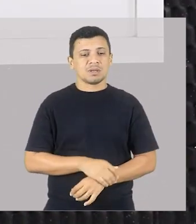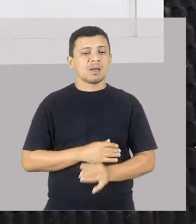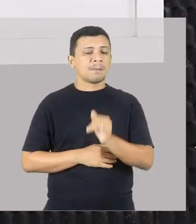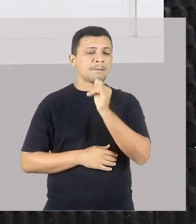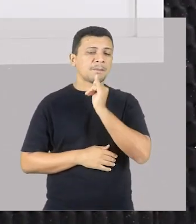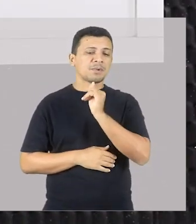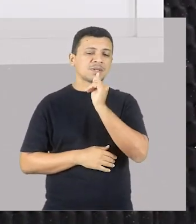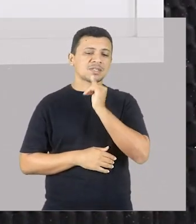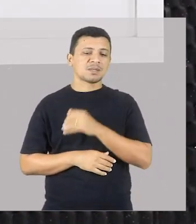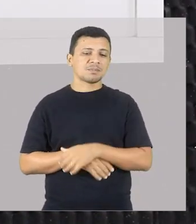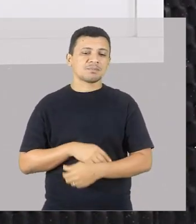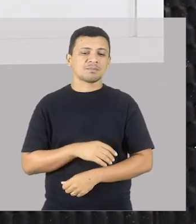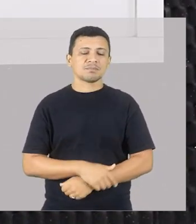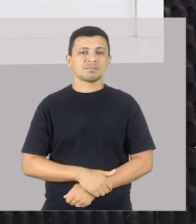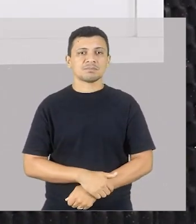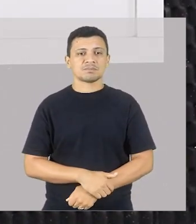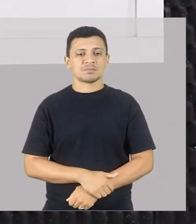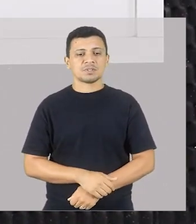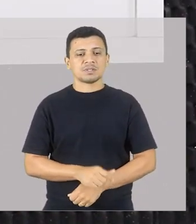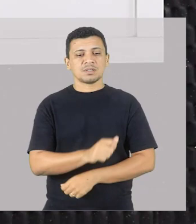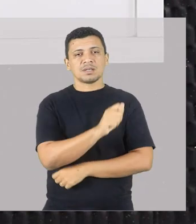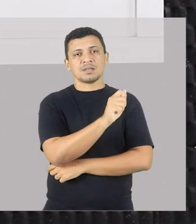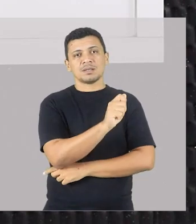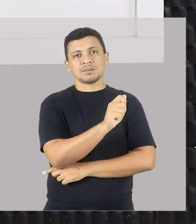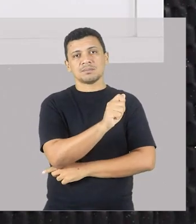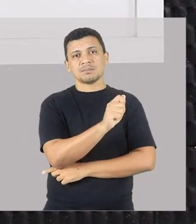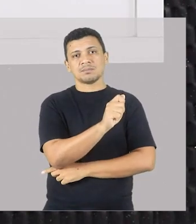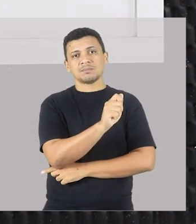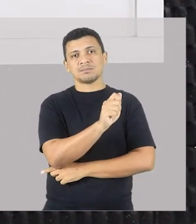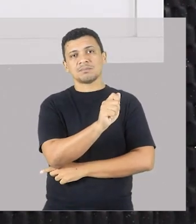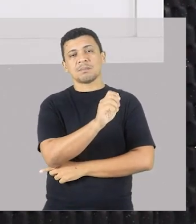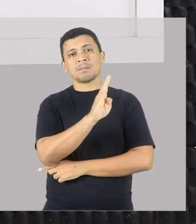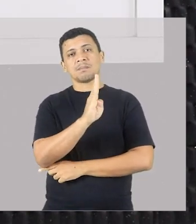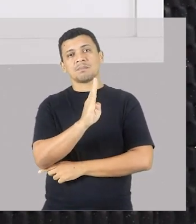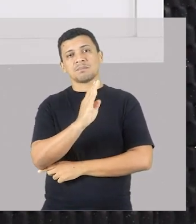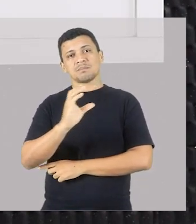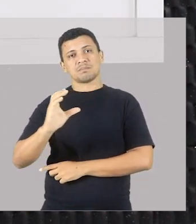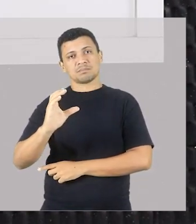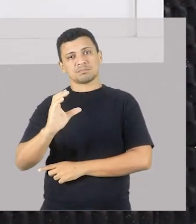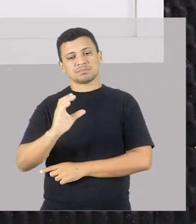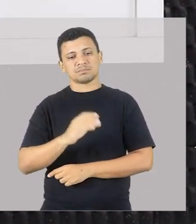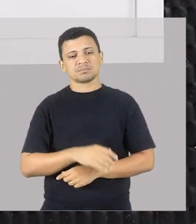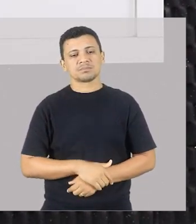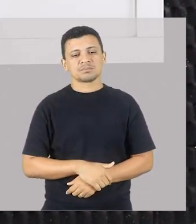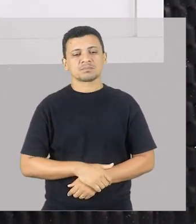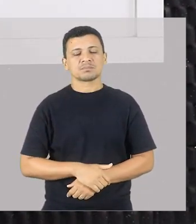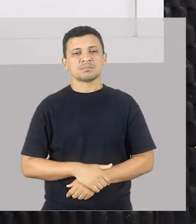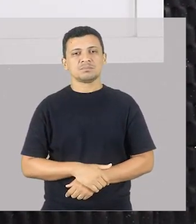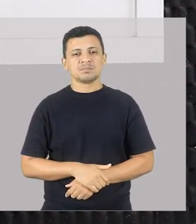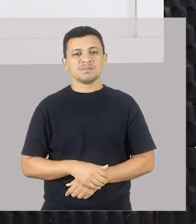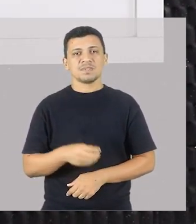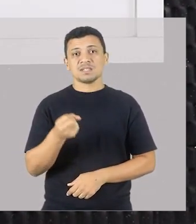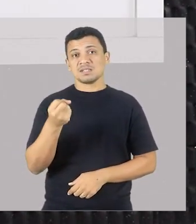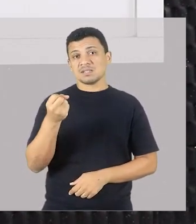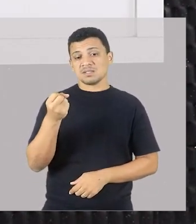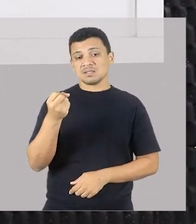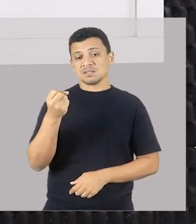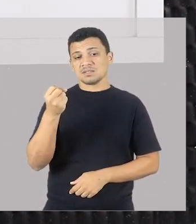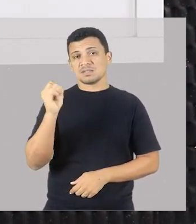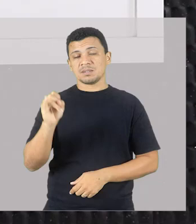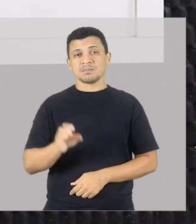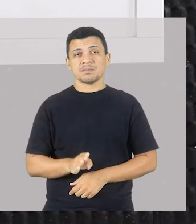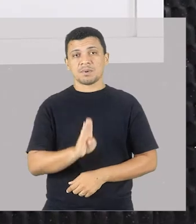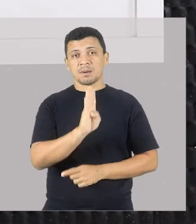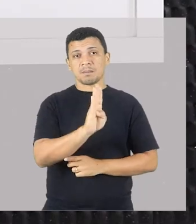começar a palavra A, B e C, vamos supor que seja uma palavra. Ora, se eu permutar o B